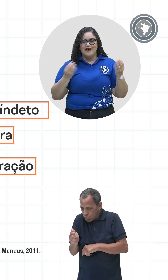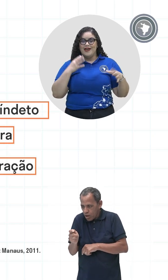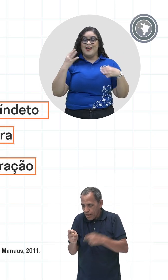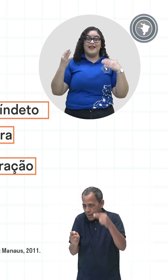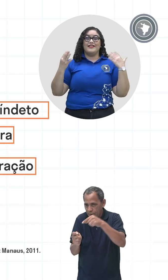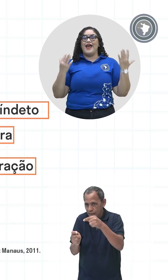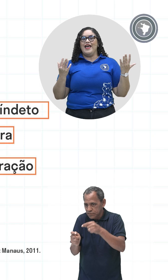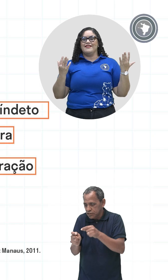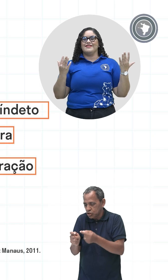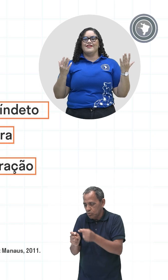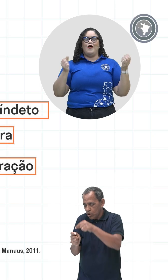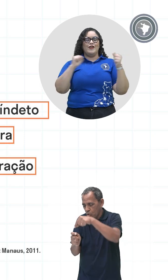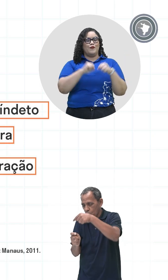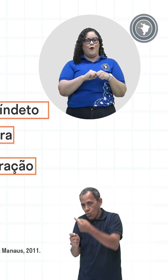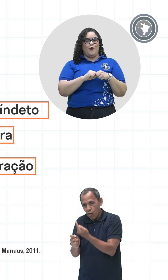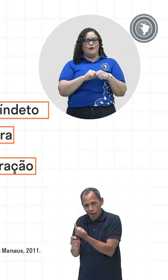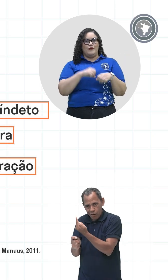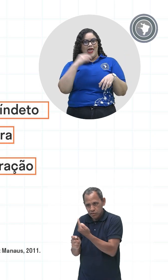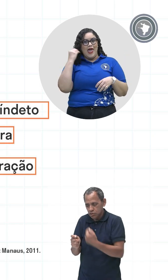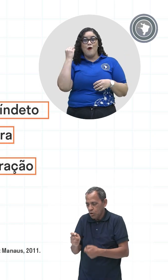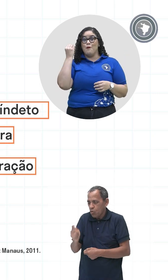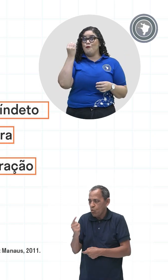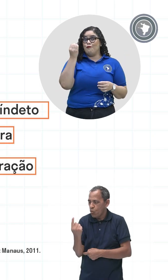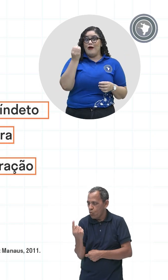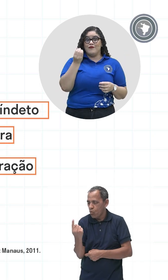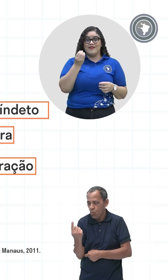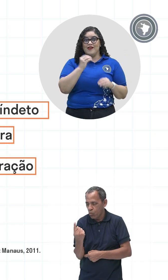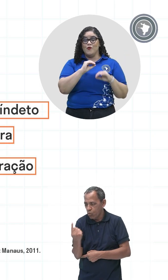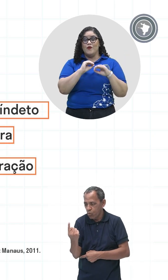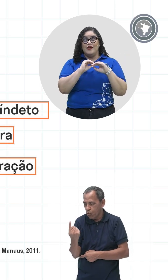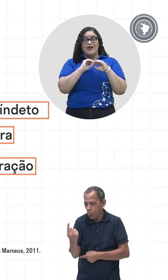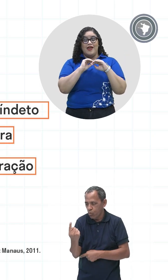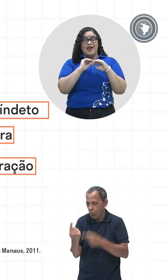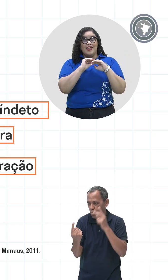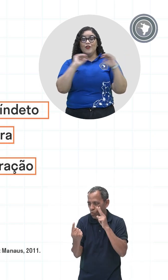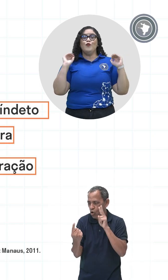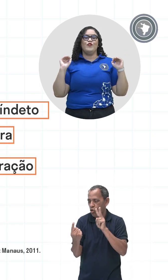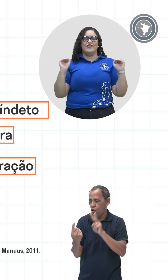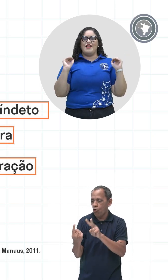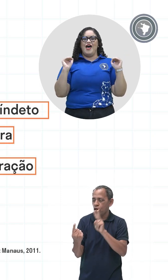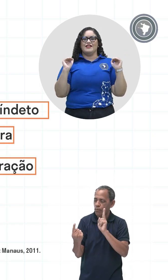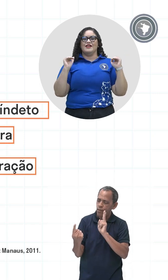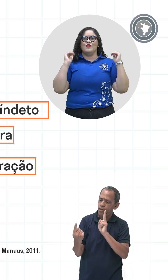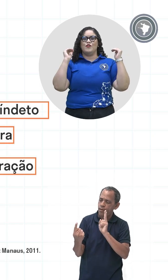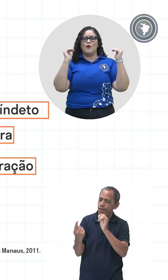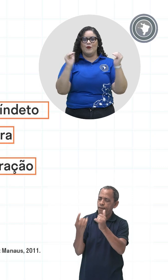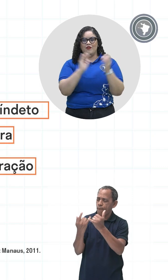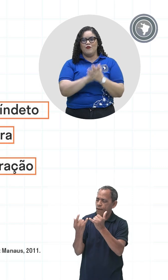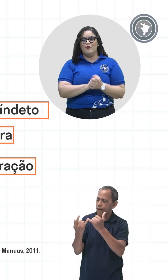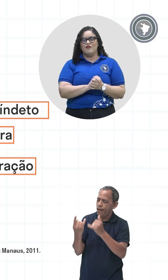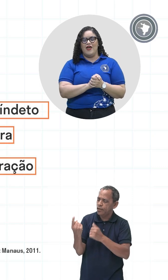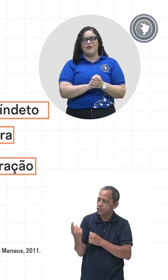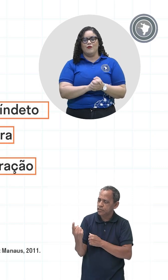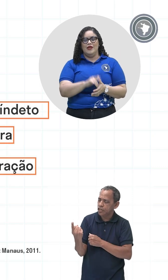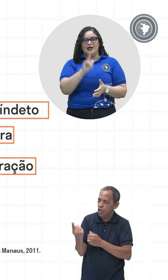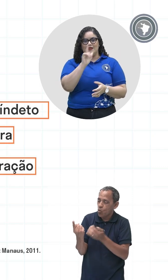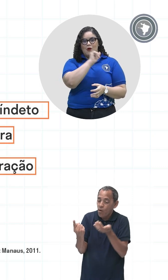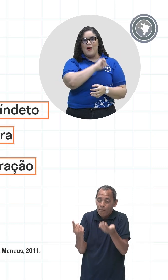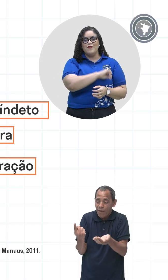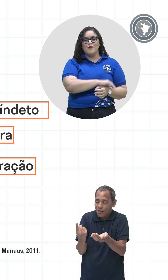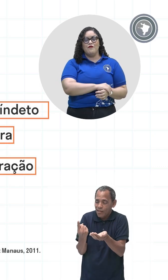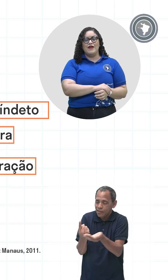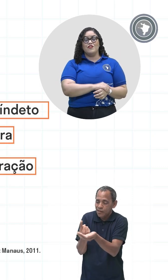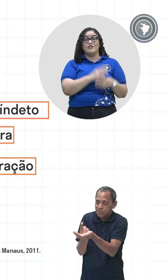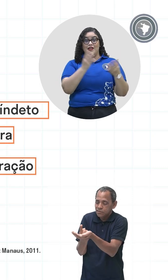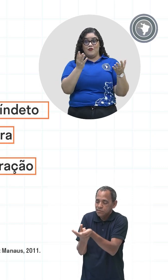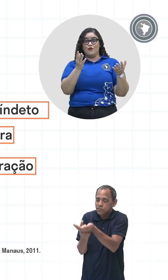isqueiro traz. Olha só, é uma visão inusitada sobre este objeto. Então,